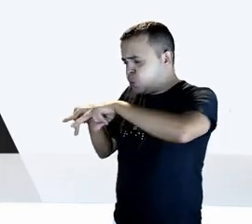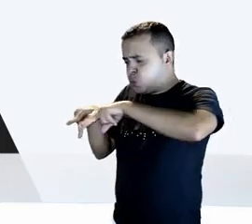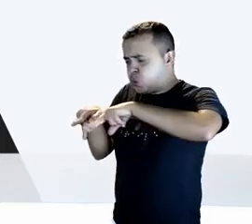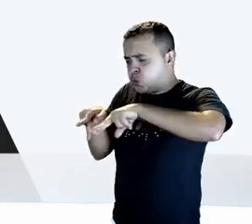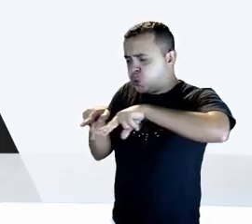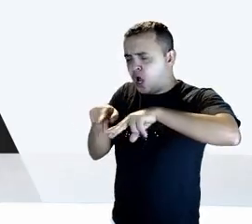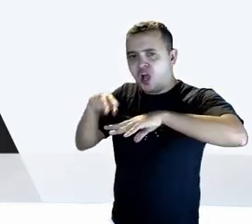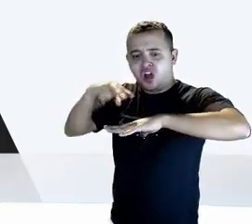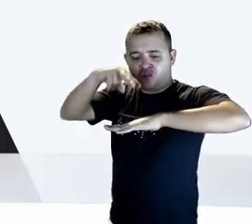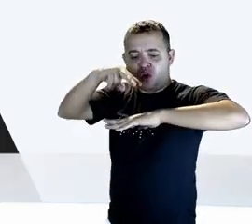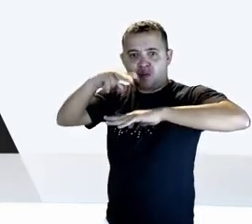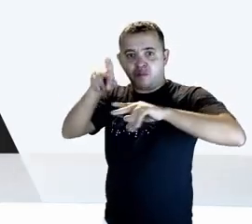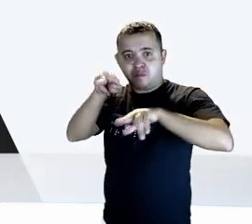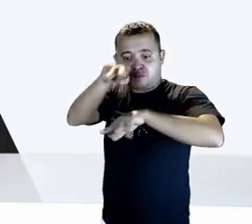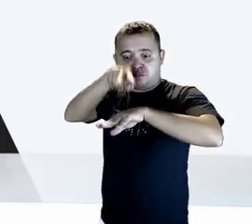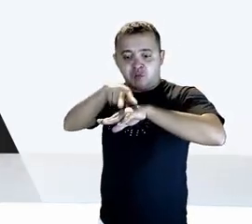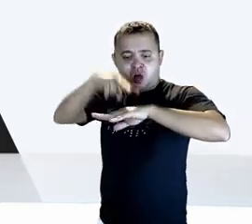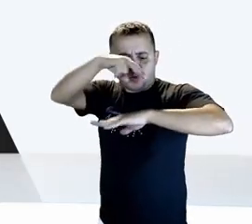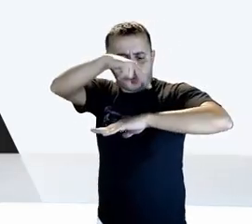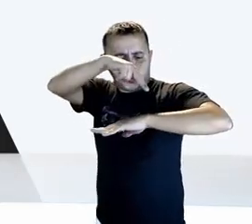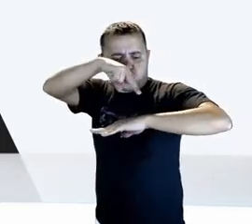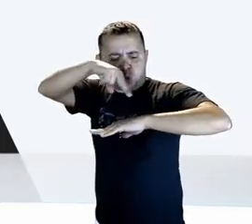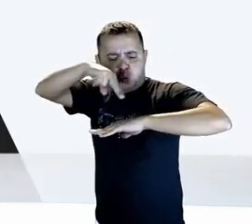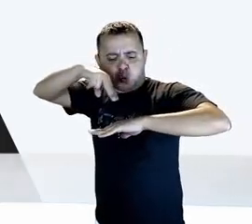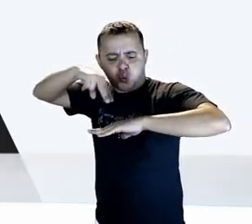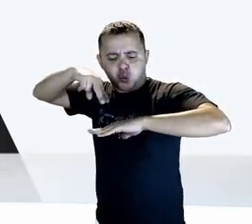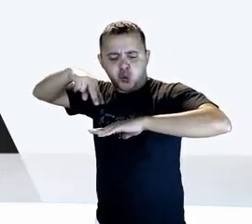realizar, na verdade, uma avaliação